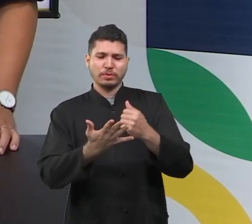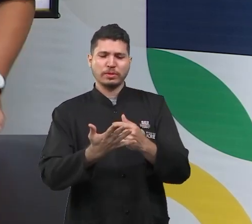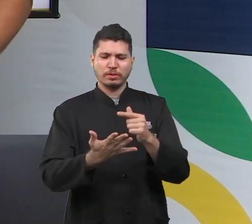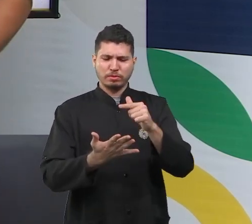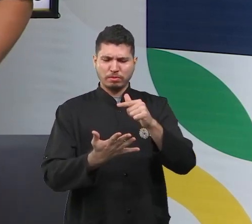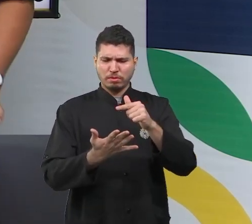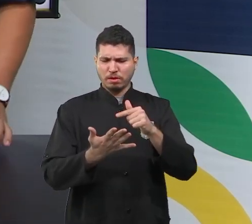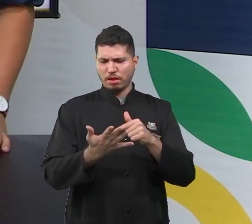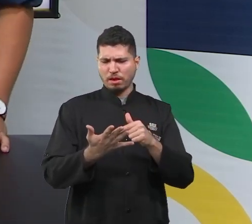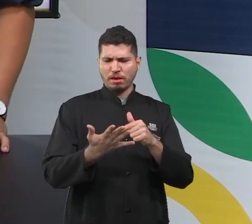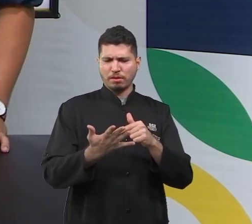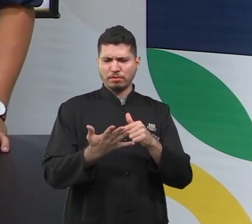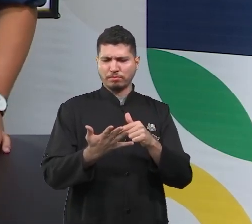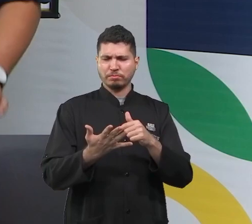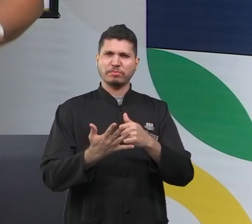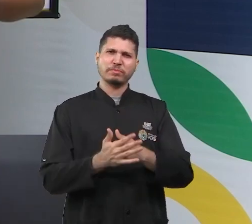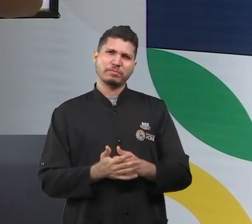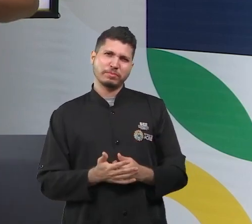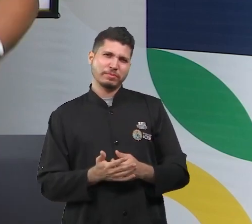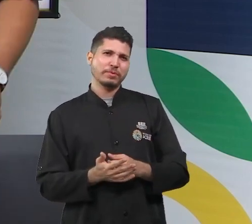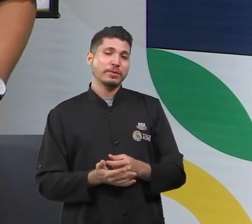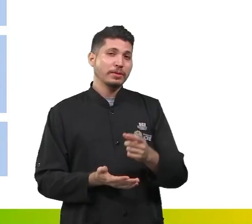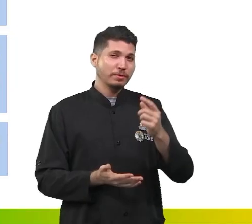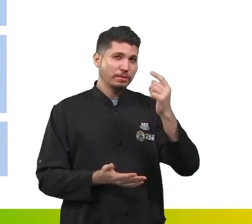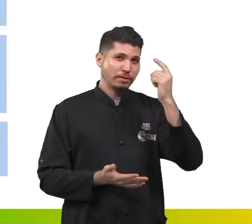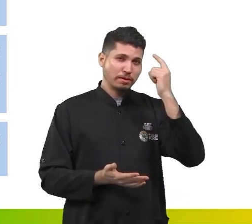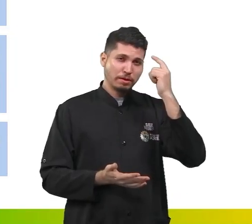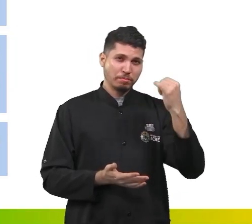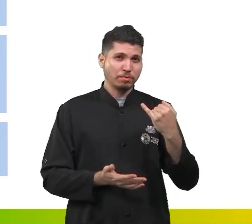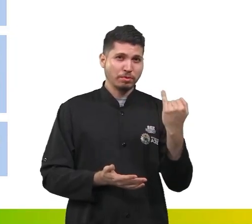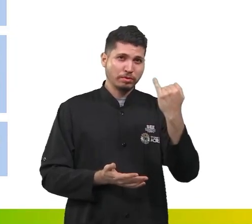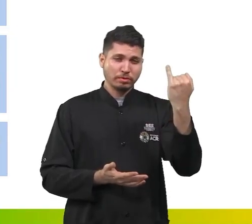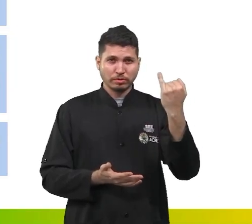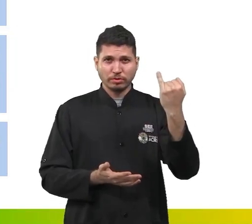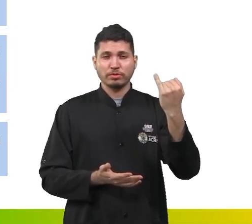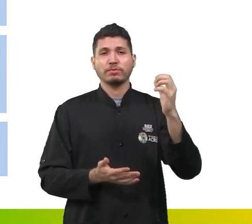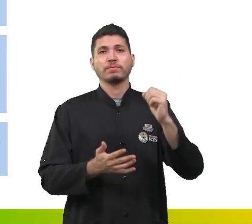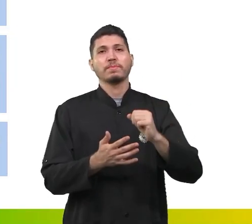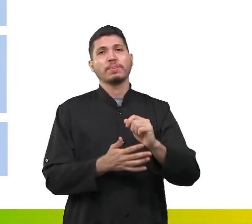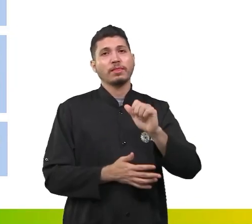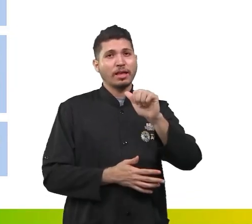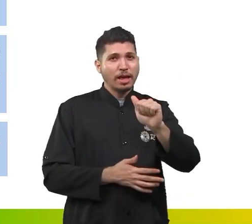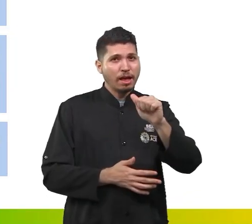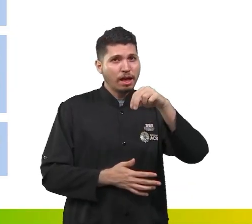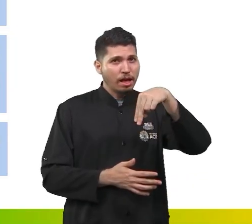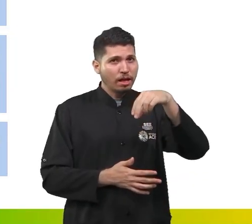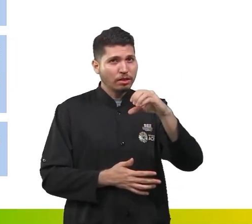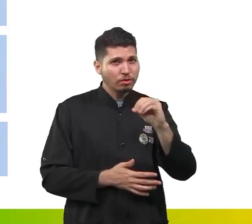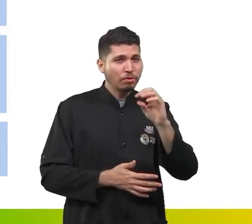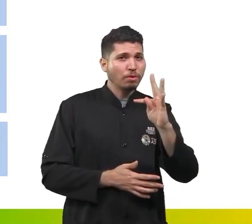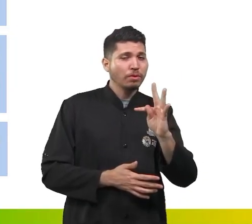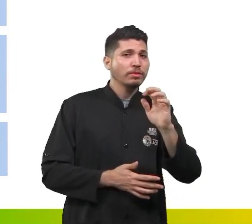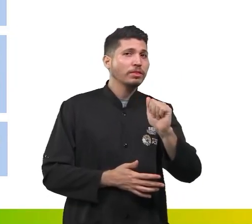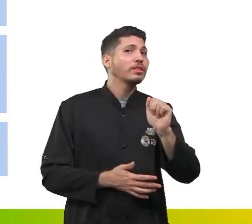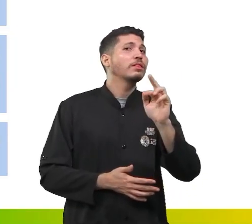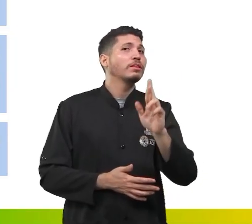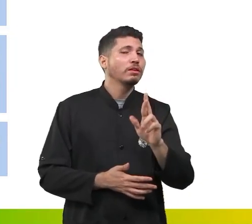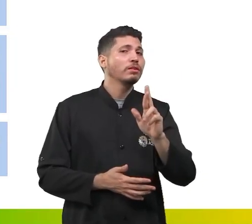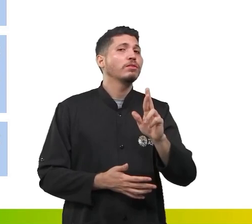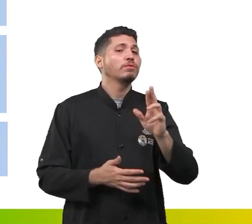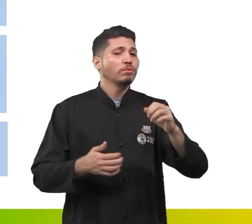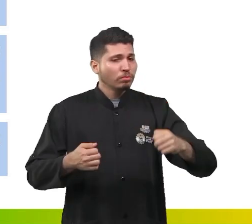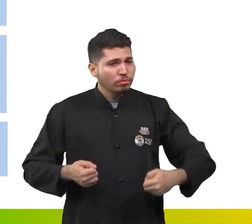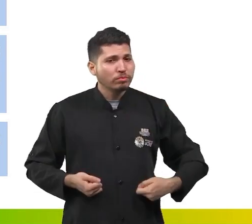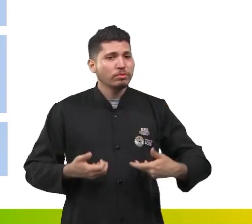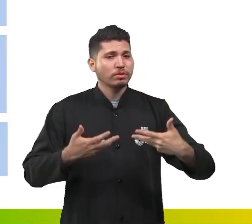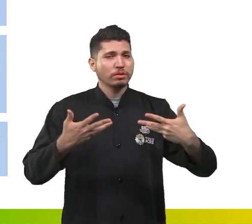gastos. Isso não é anotar, pessoal. Então, anote as despesas pessoais e familiares, sejam os gastos essenciais,